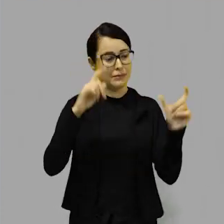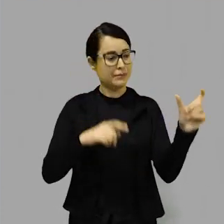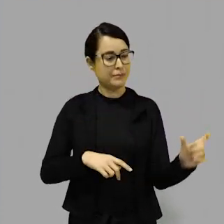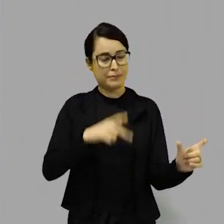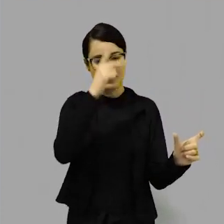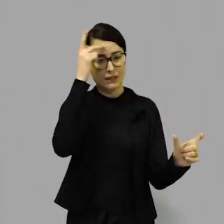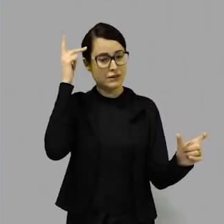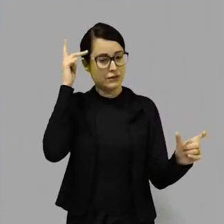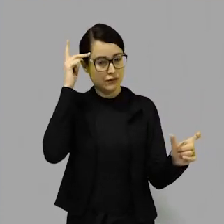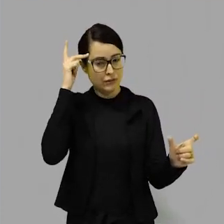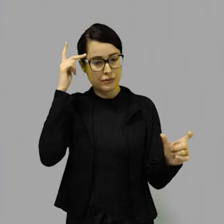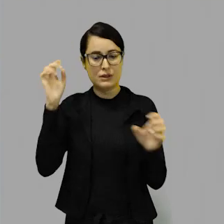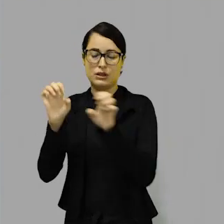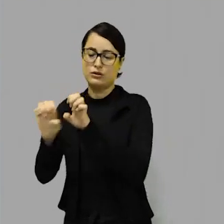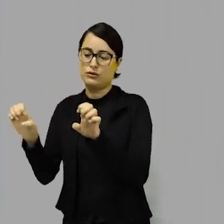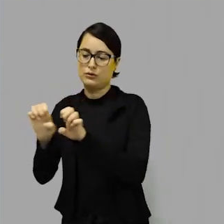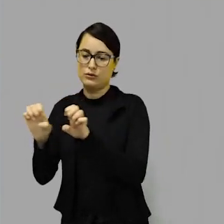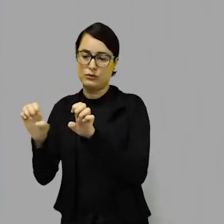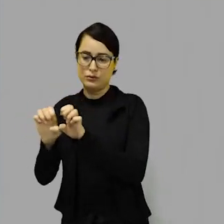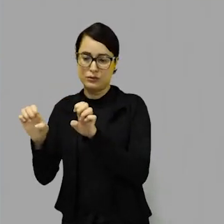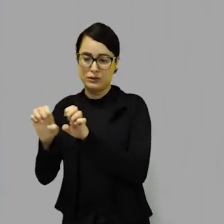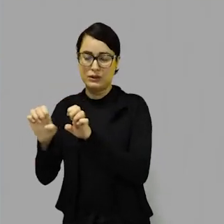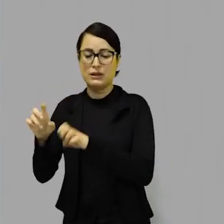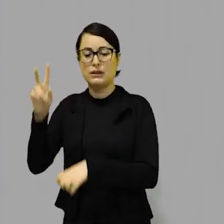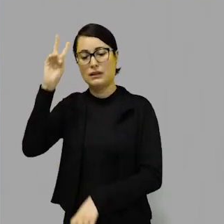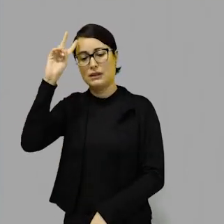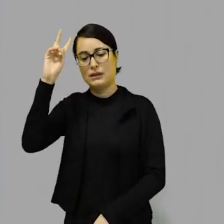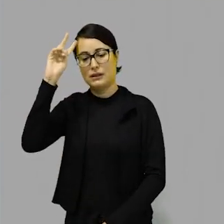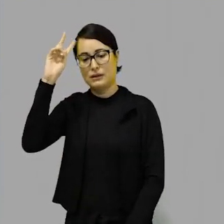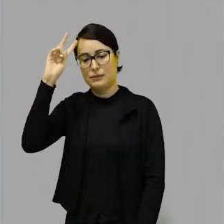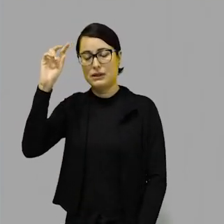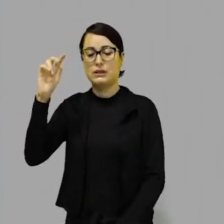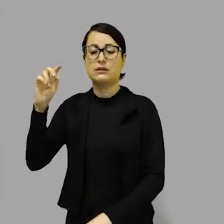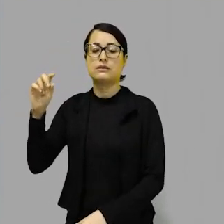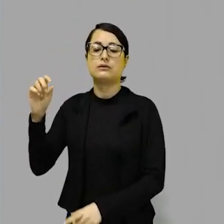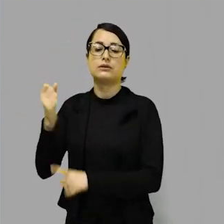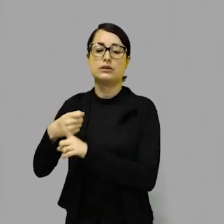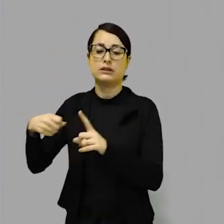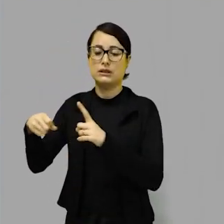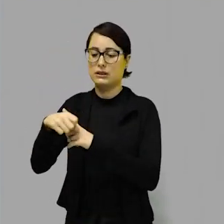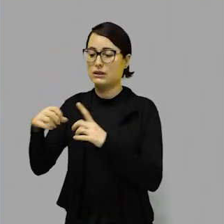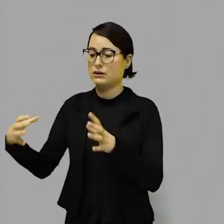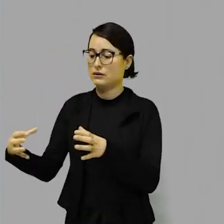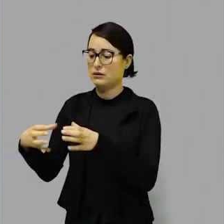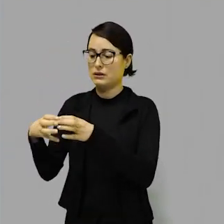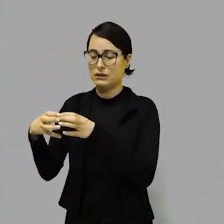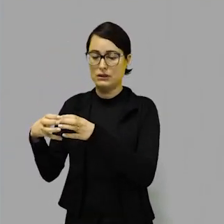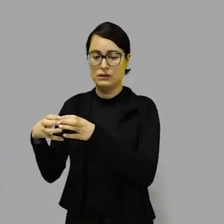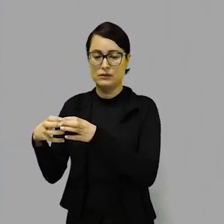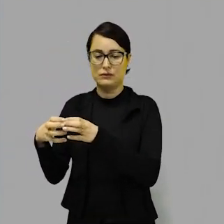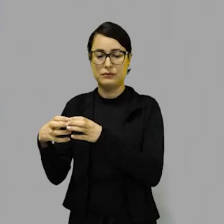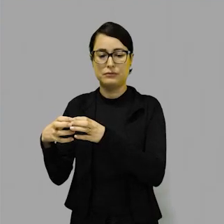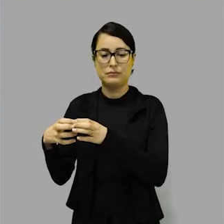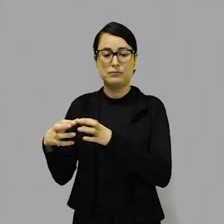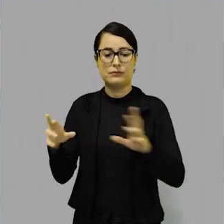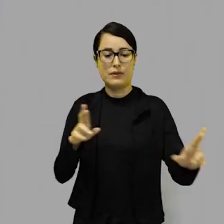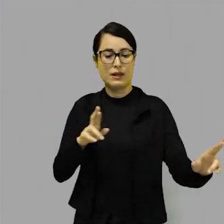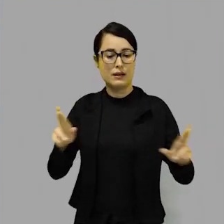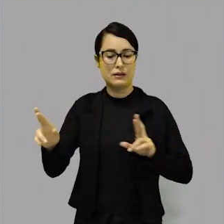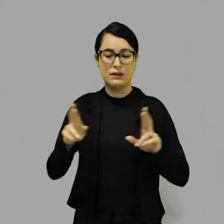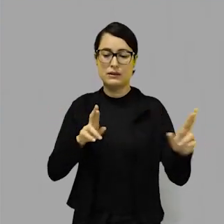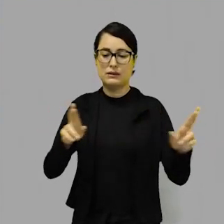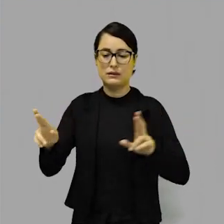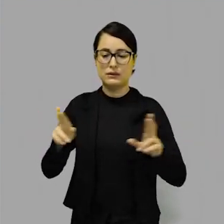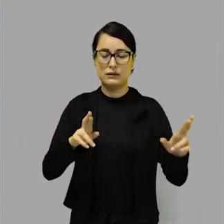indivíduo. Estrutura te lembra sociedade, coletivo. Então a relação entre indivíduo e coletividade é uma relação, de